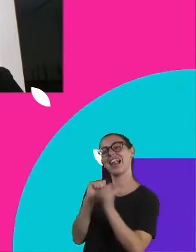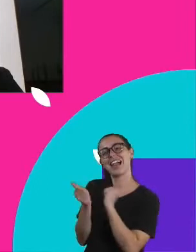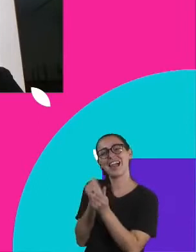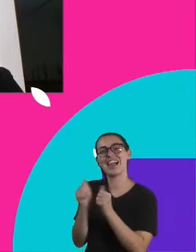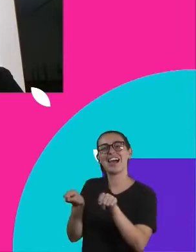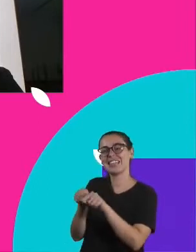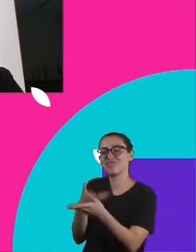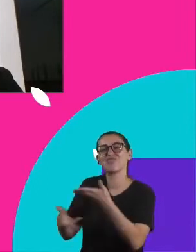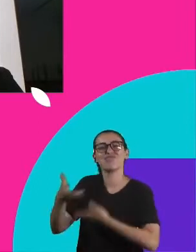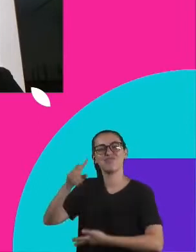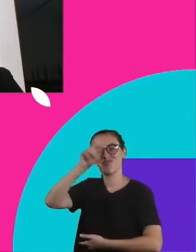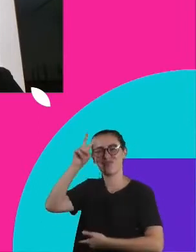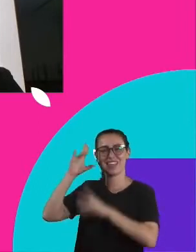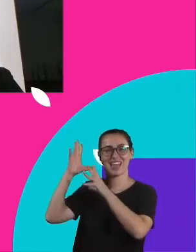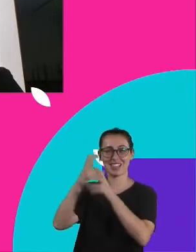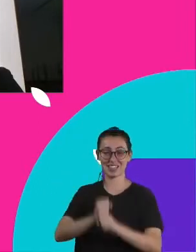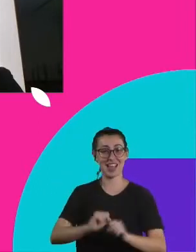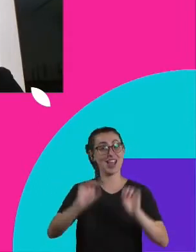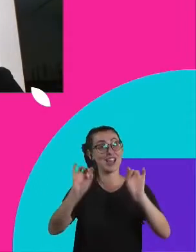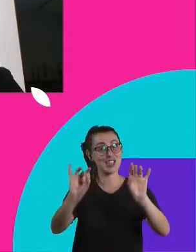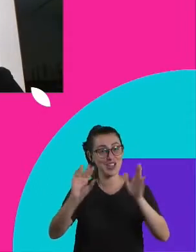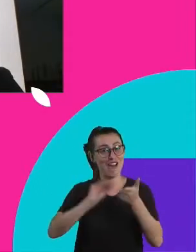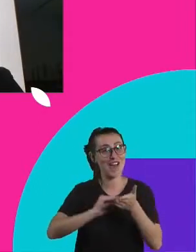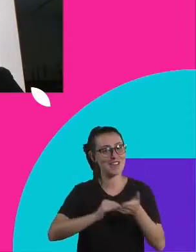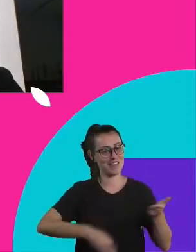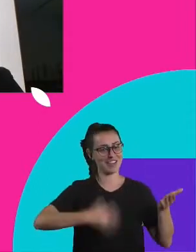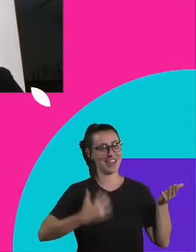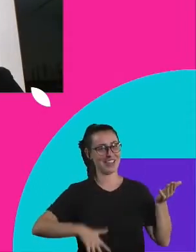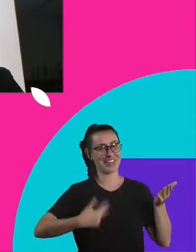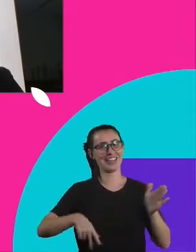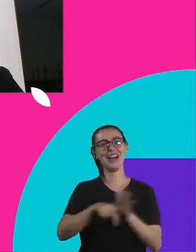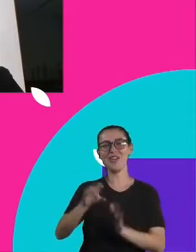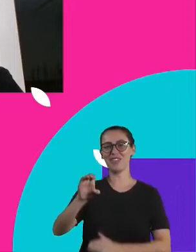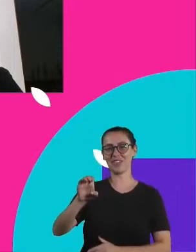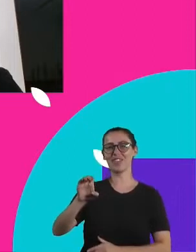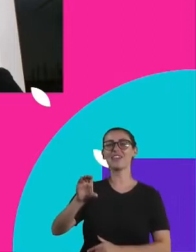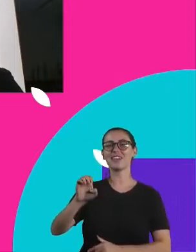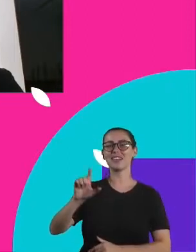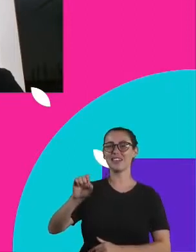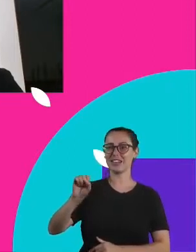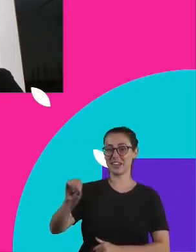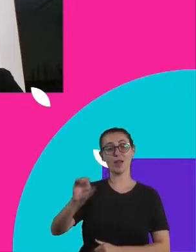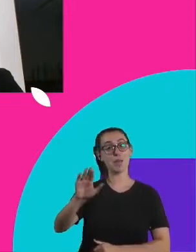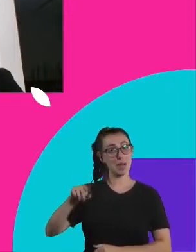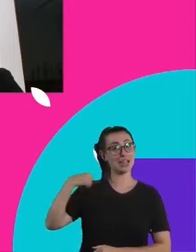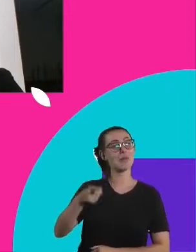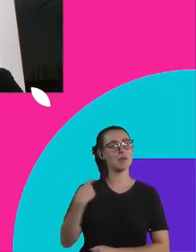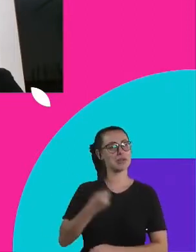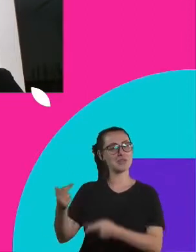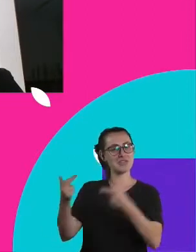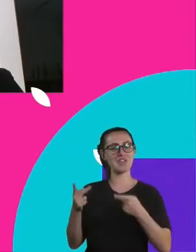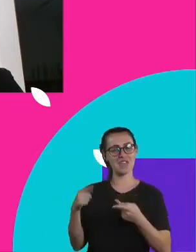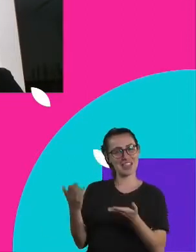com o batuque do bairro. Só não tem aí o violão do Celso Ataíde, mas quem sabe vou chamar ele na próxima rodada para a gente tocar. Então,